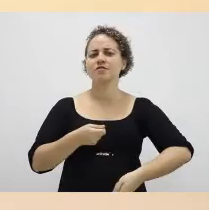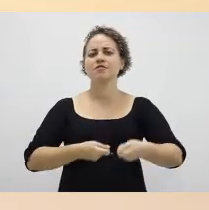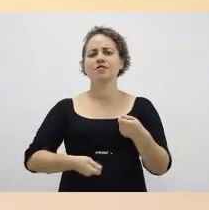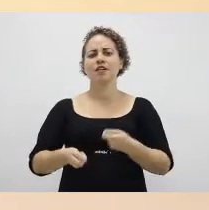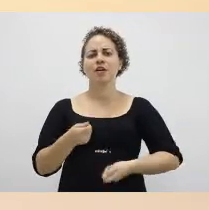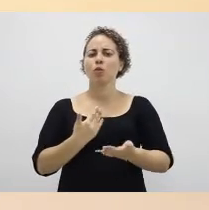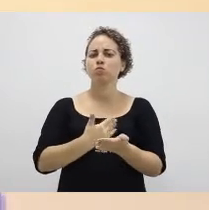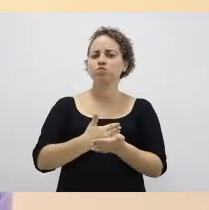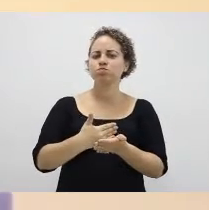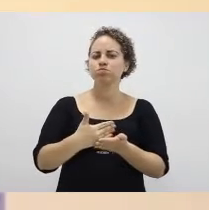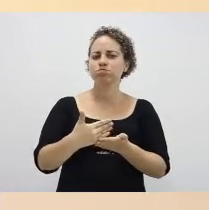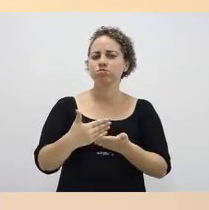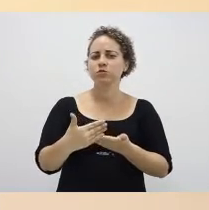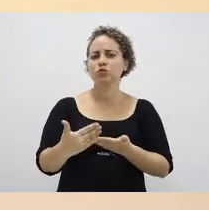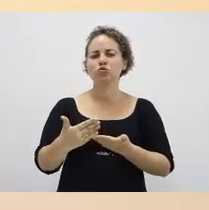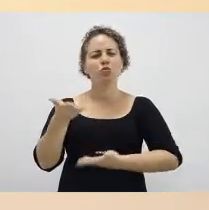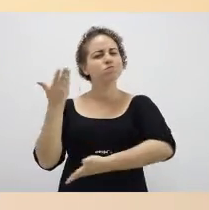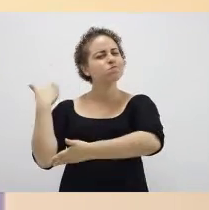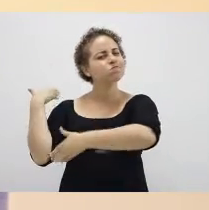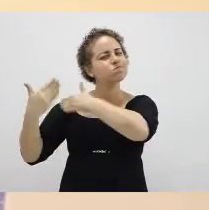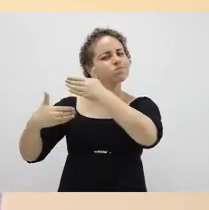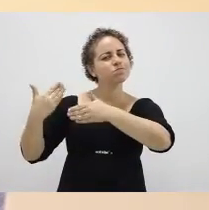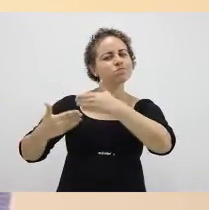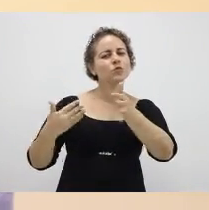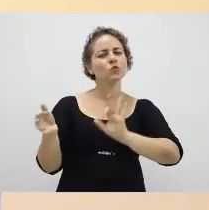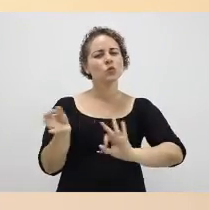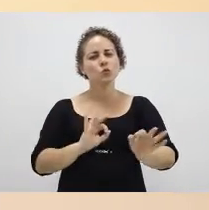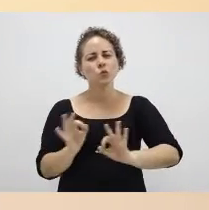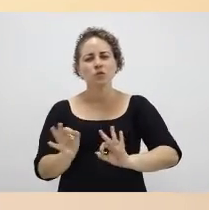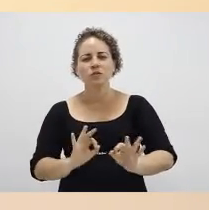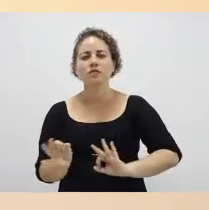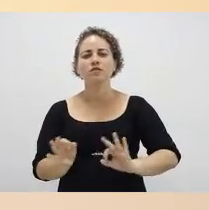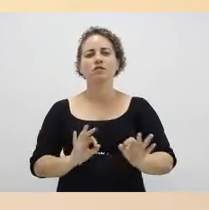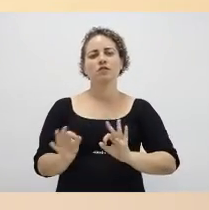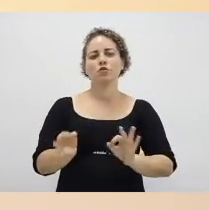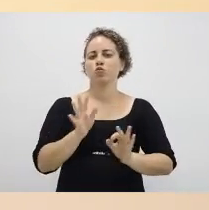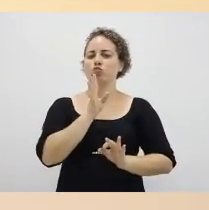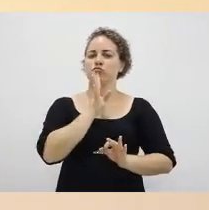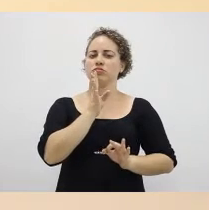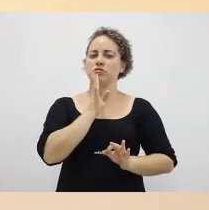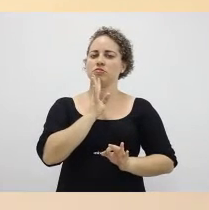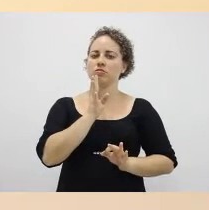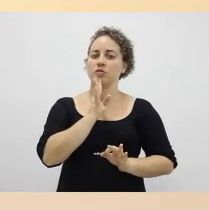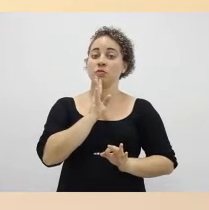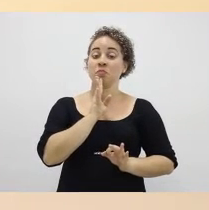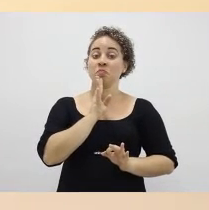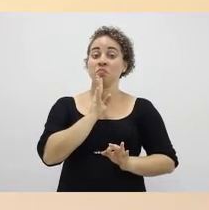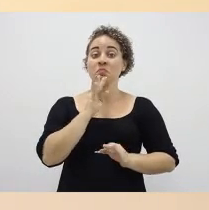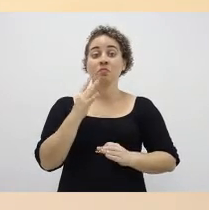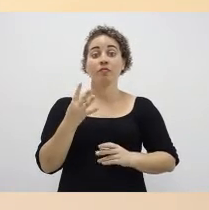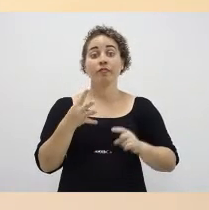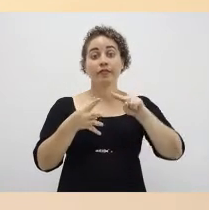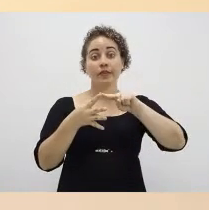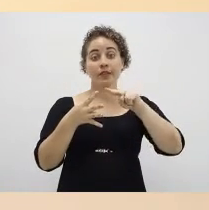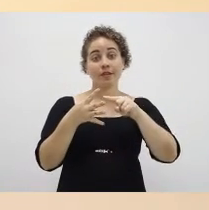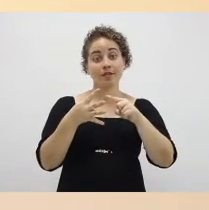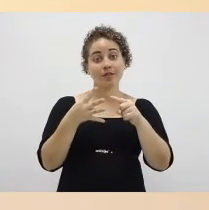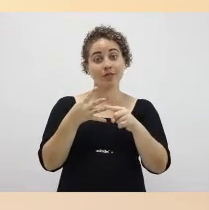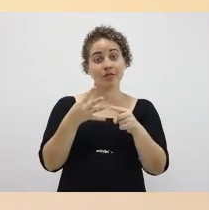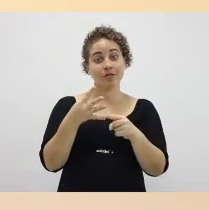ela começou a ser estruturada, a ser construído o conhecimento, ela tinha quatro grandes